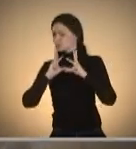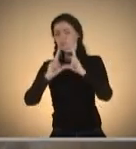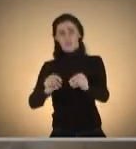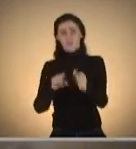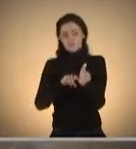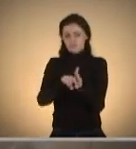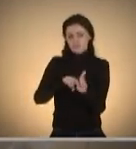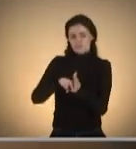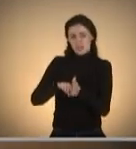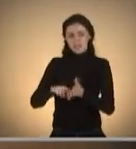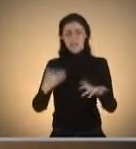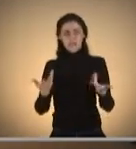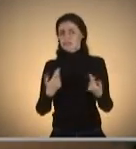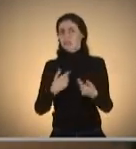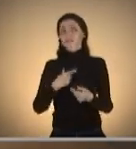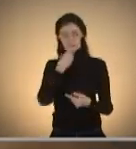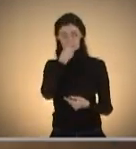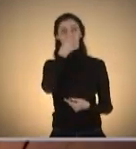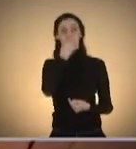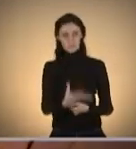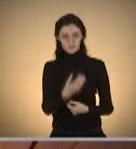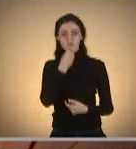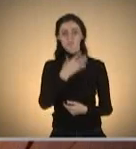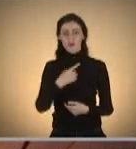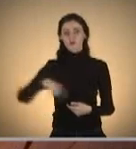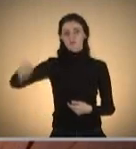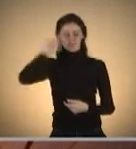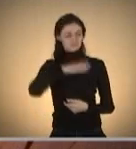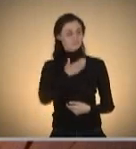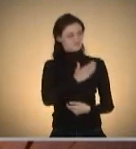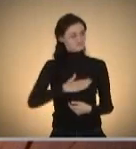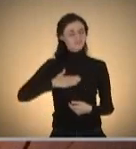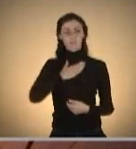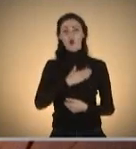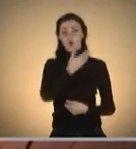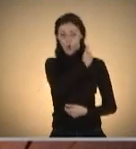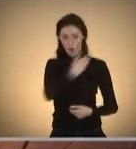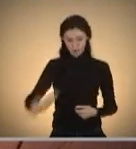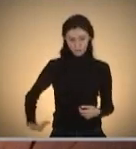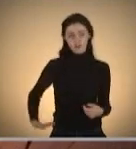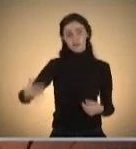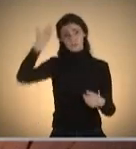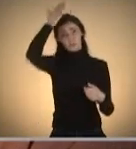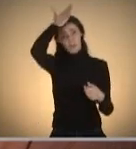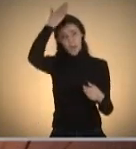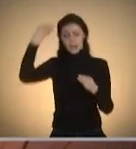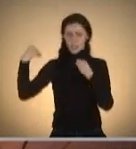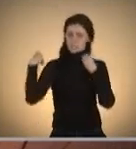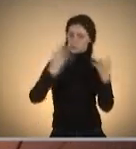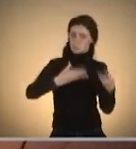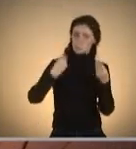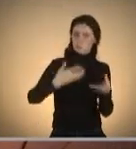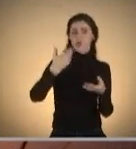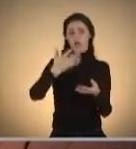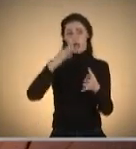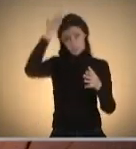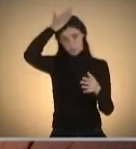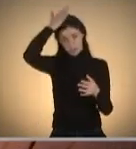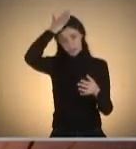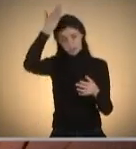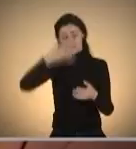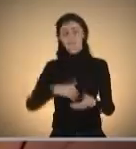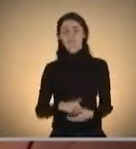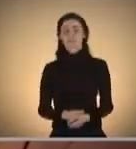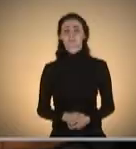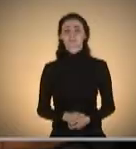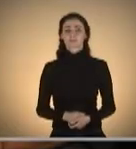internet, fazendo os trabalhos de pesquisas. A gente valoriza bastante o governo que trouxe